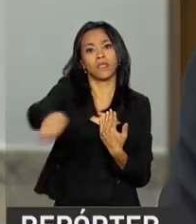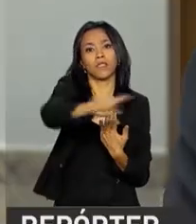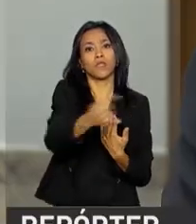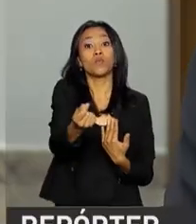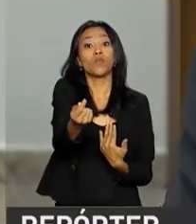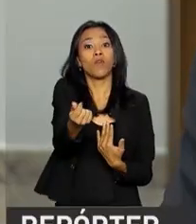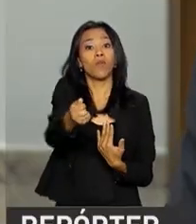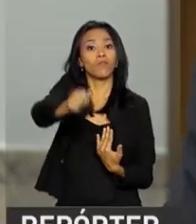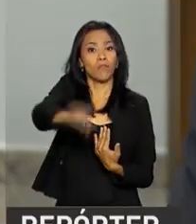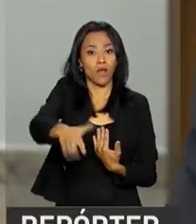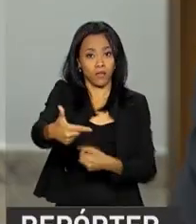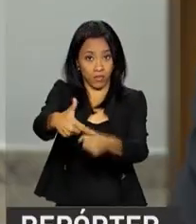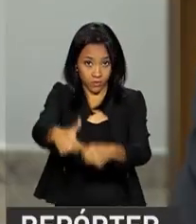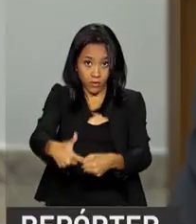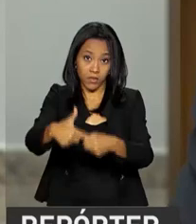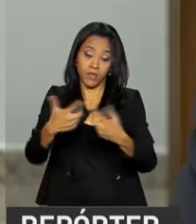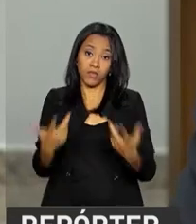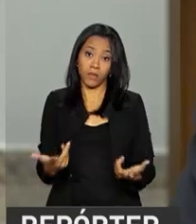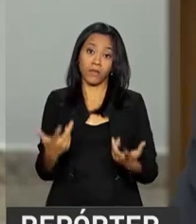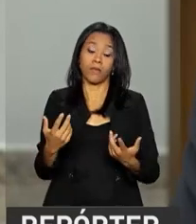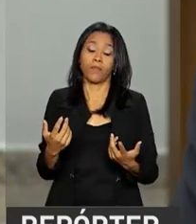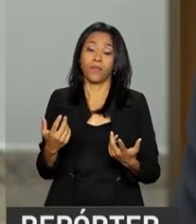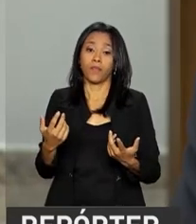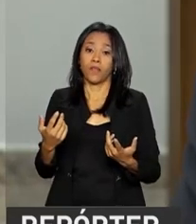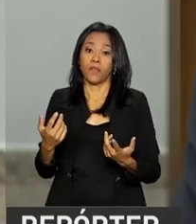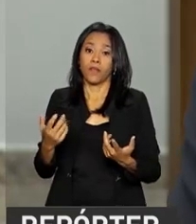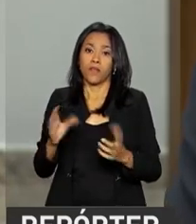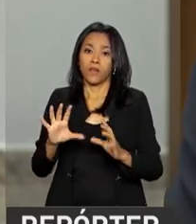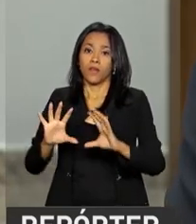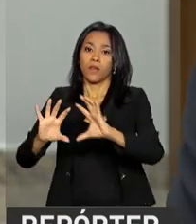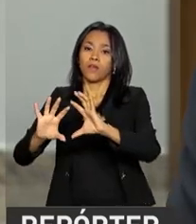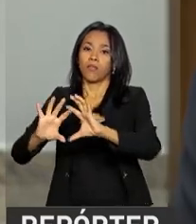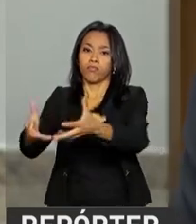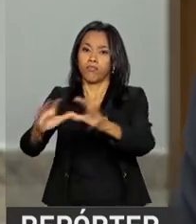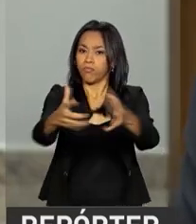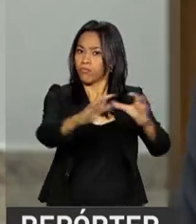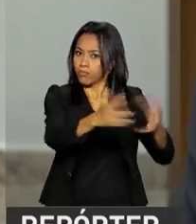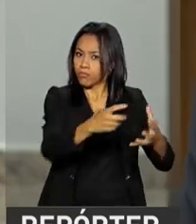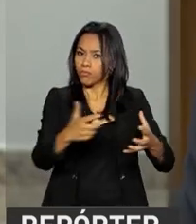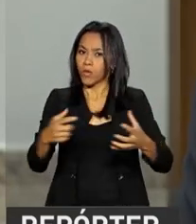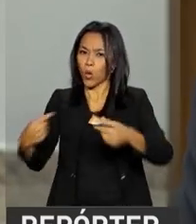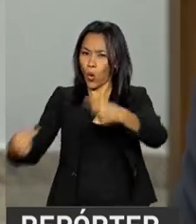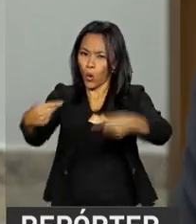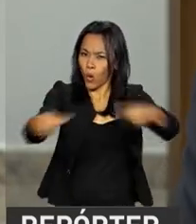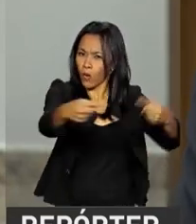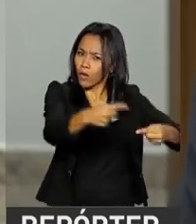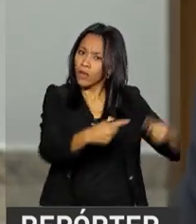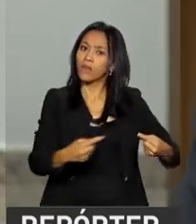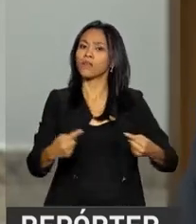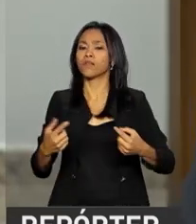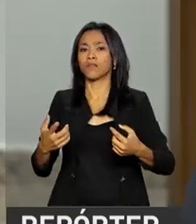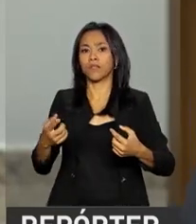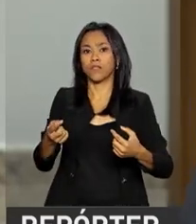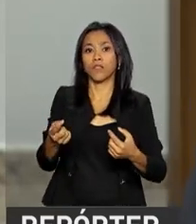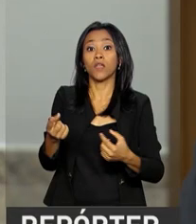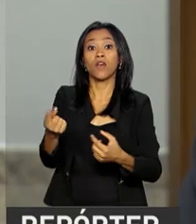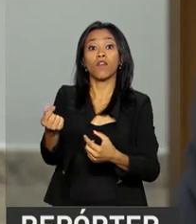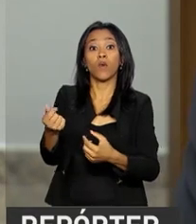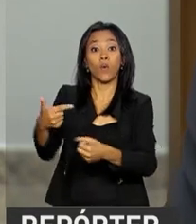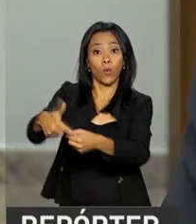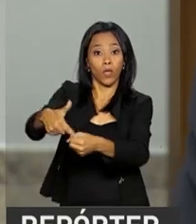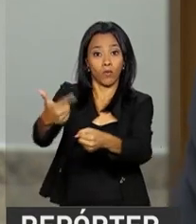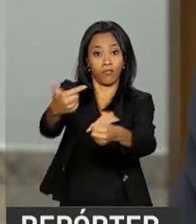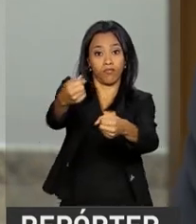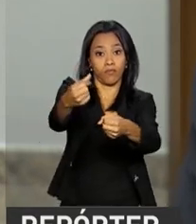a disputa a concorrência entre é os fornecedores é que fixa preço e